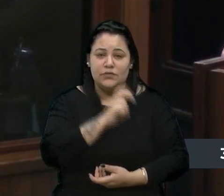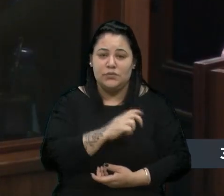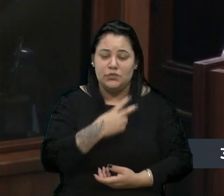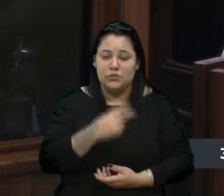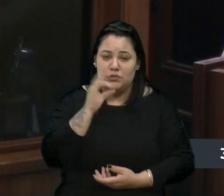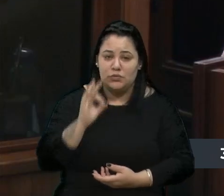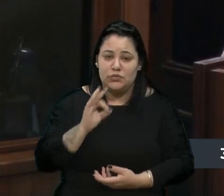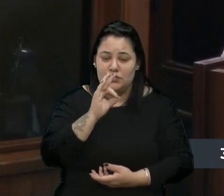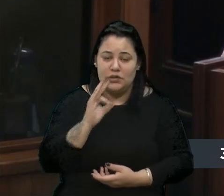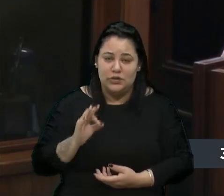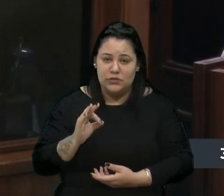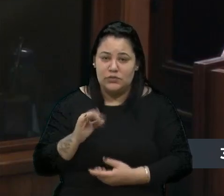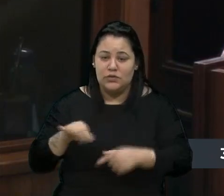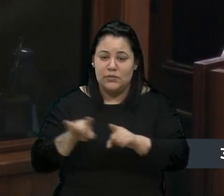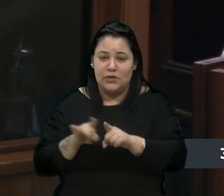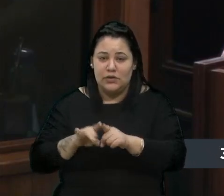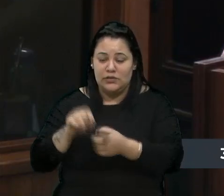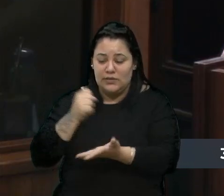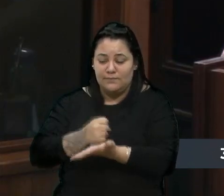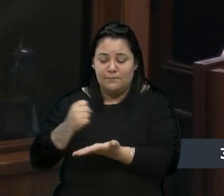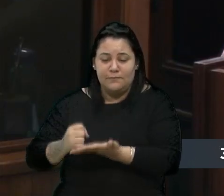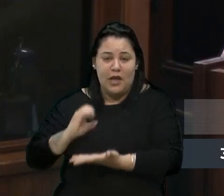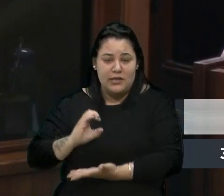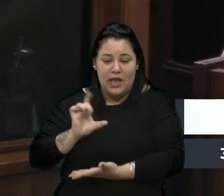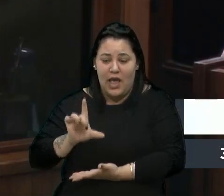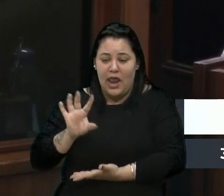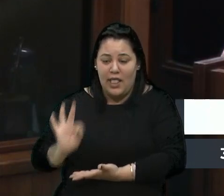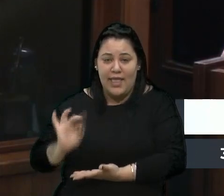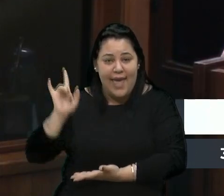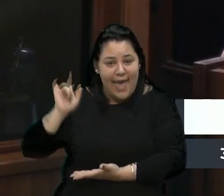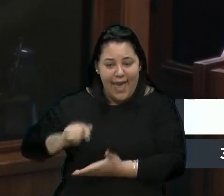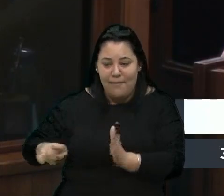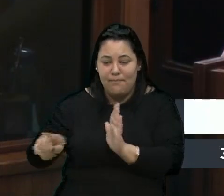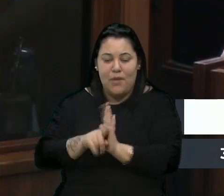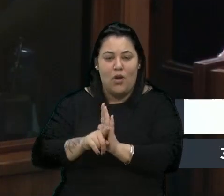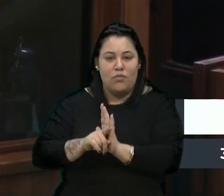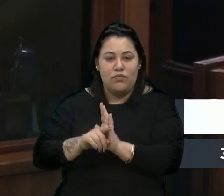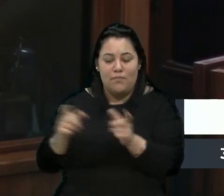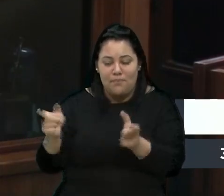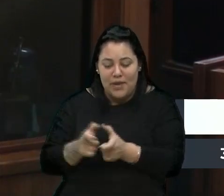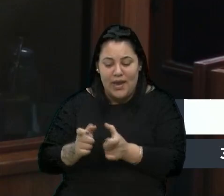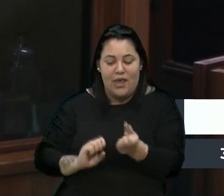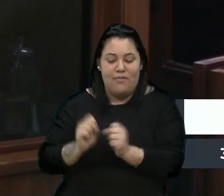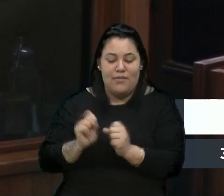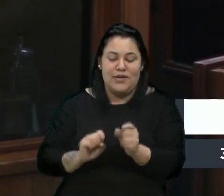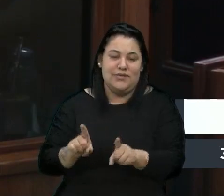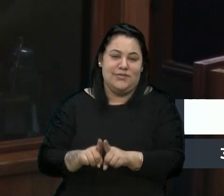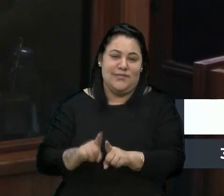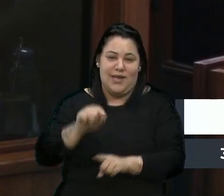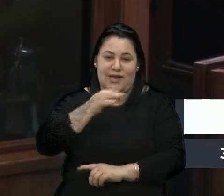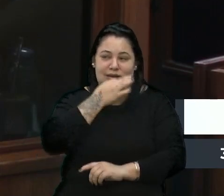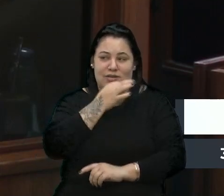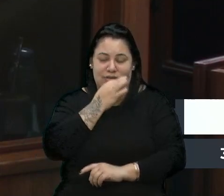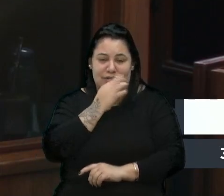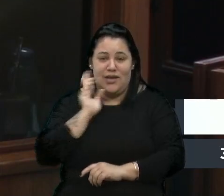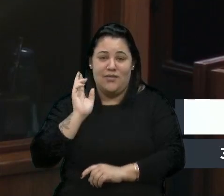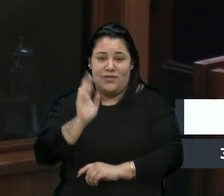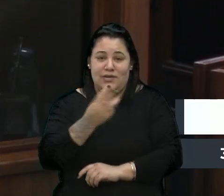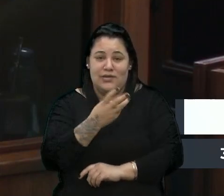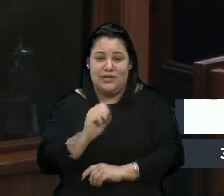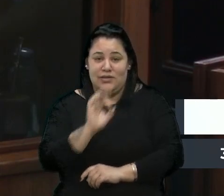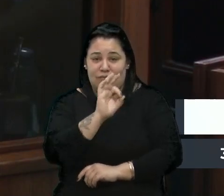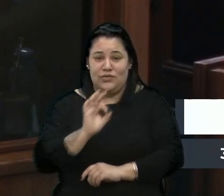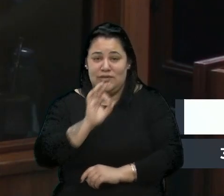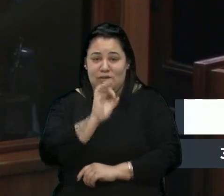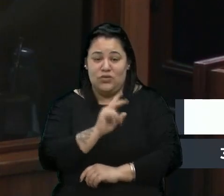52% das carteiras assinadas vêm dessas empresas de micro, pequeno porte, e elas representam 30% do PIB do